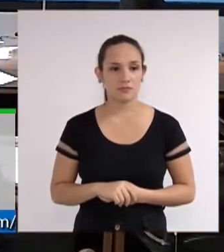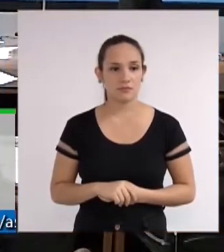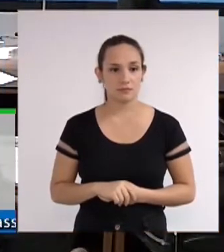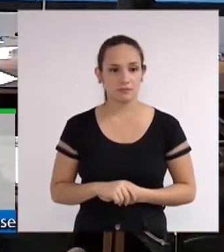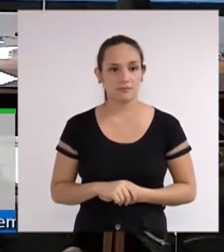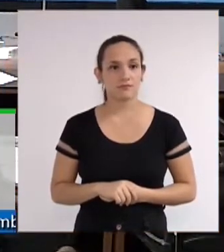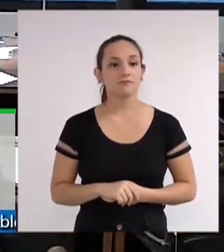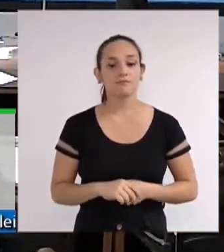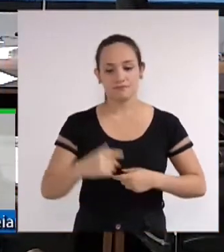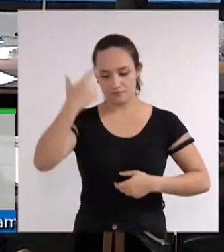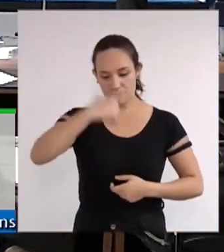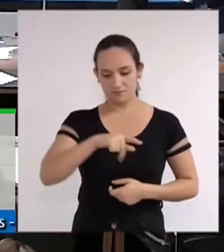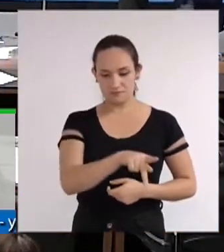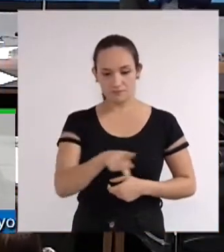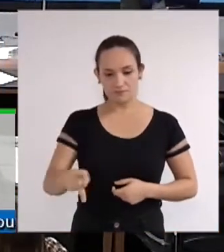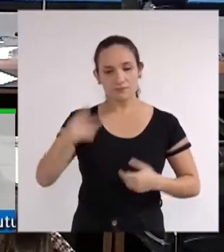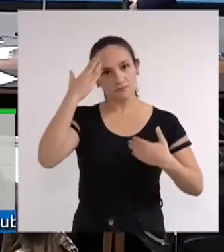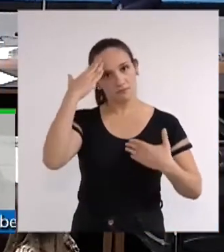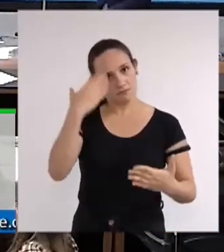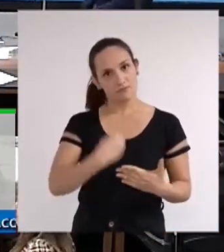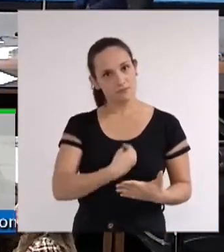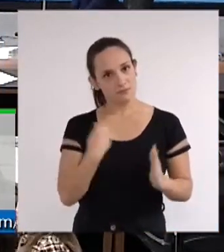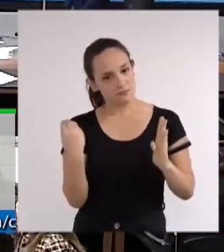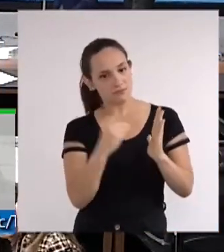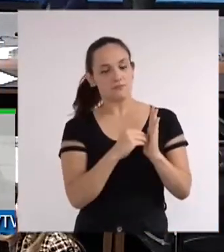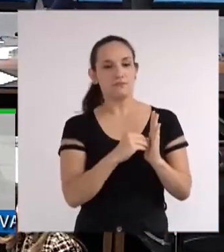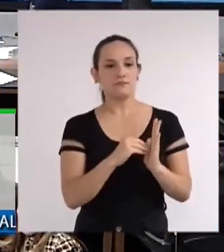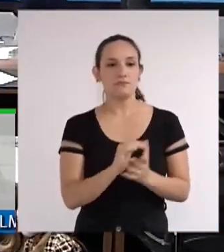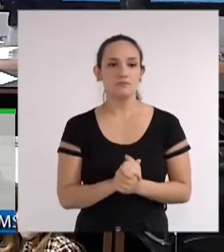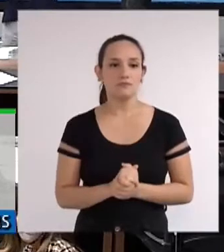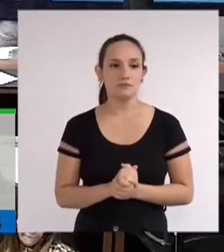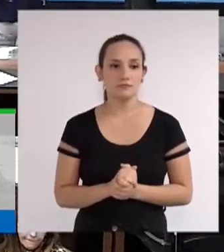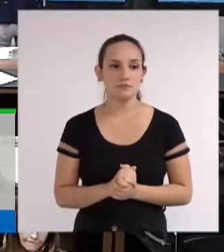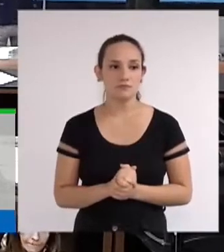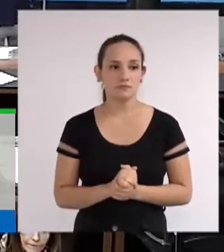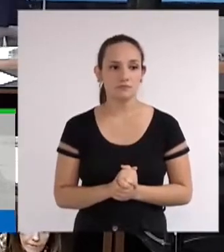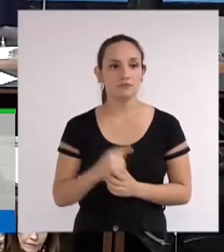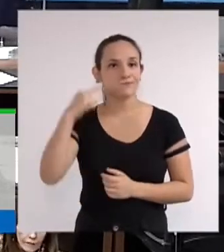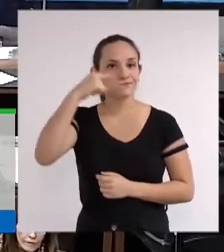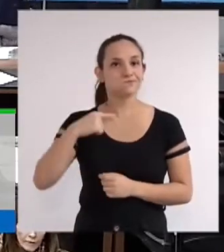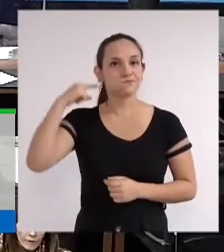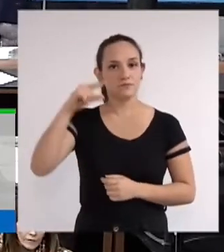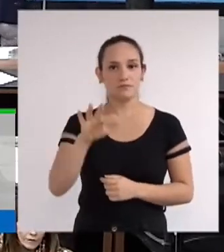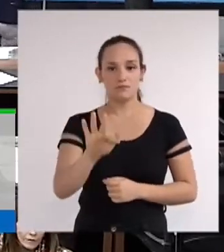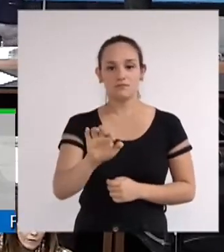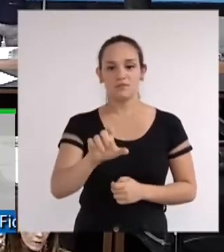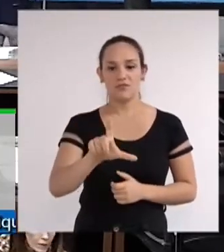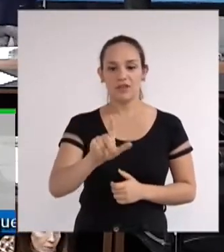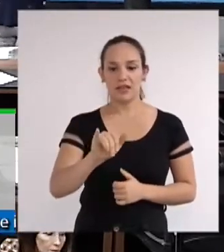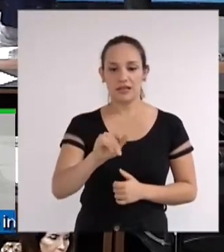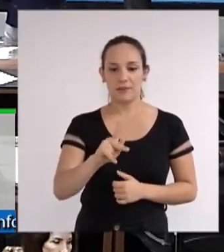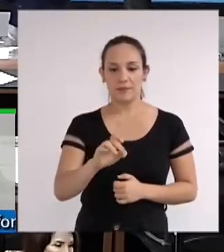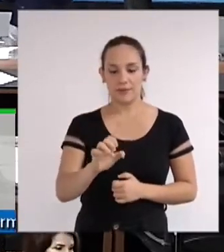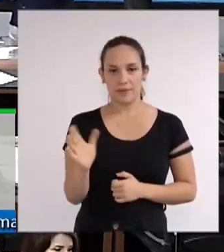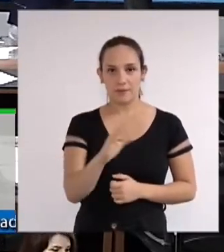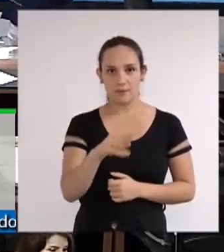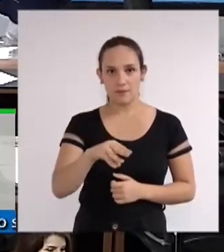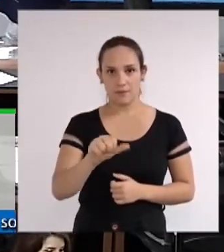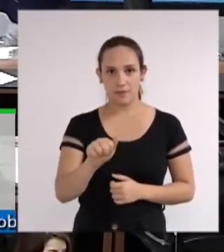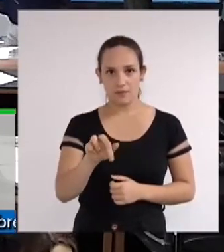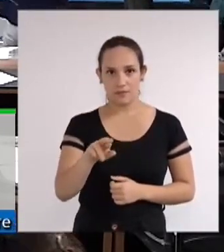Esta presidência registra e agradece ao Dr. Felipe Marcelo